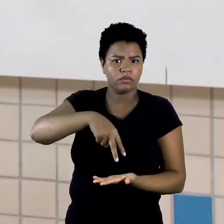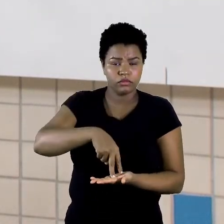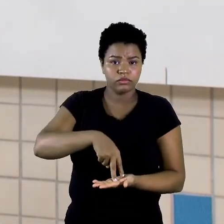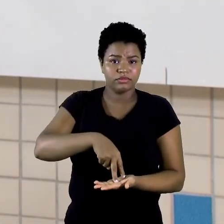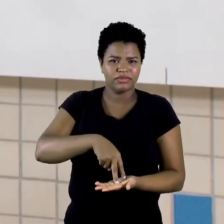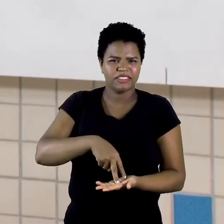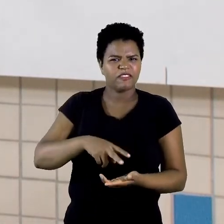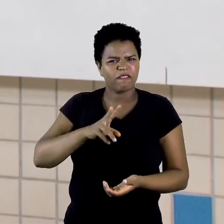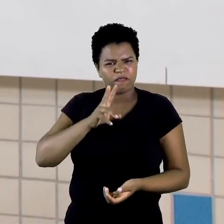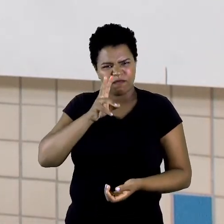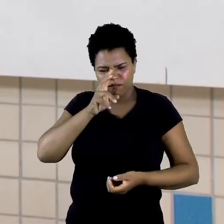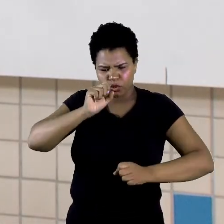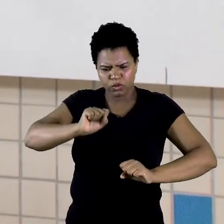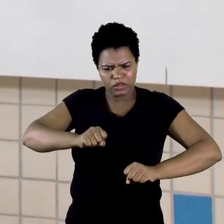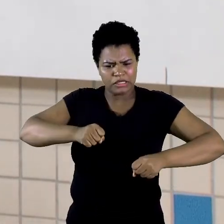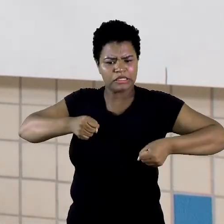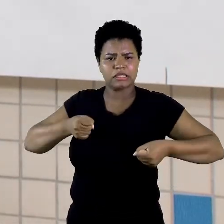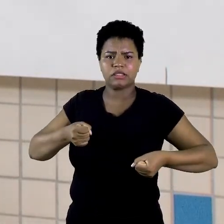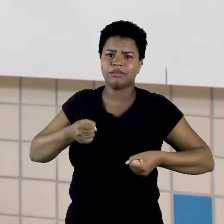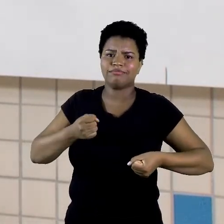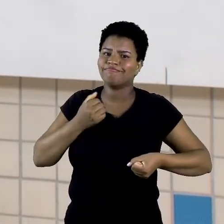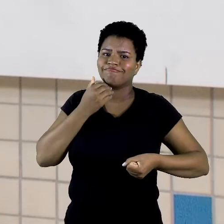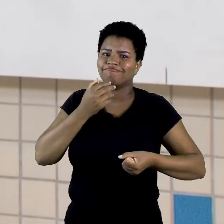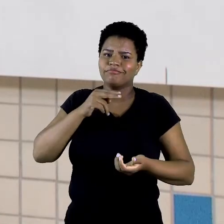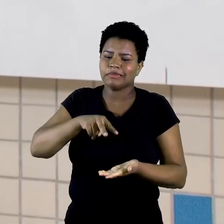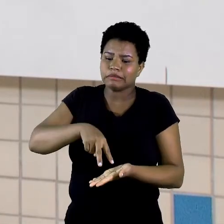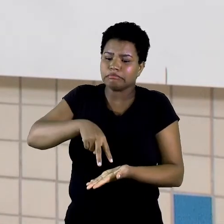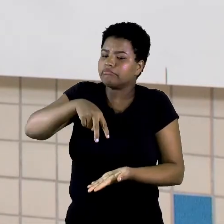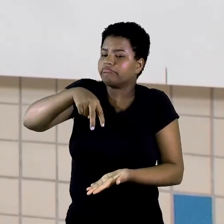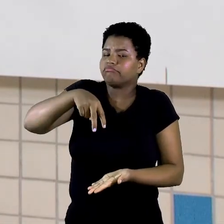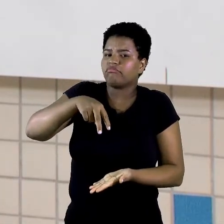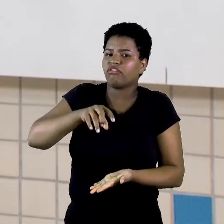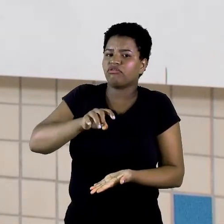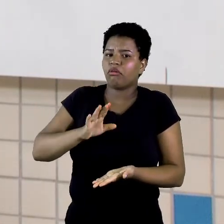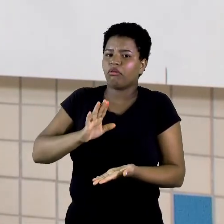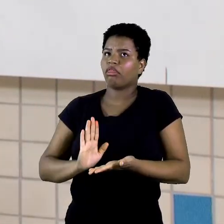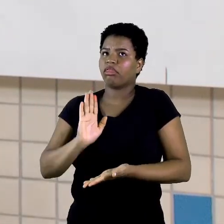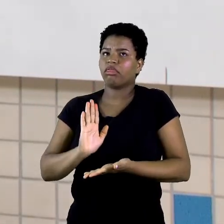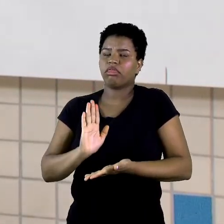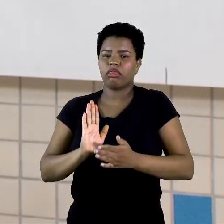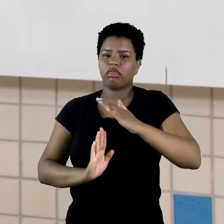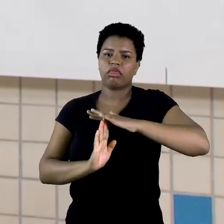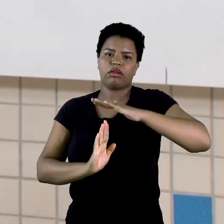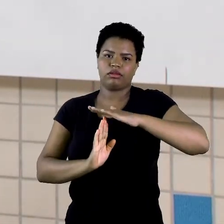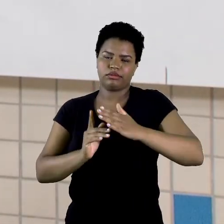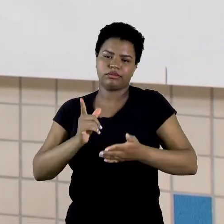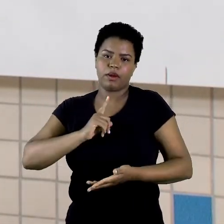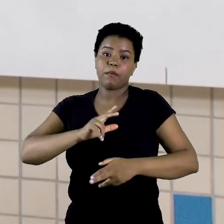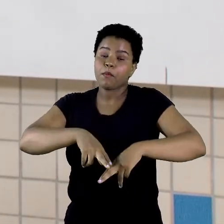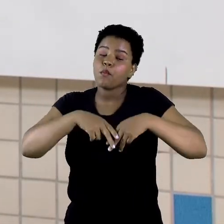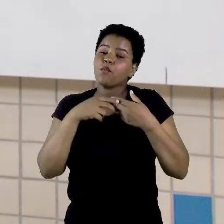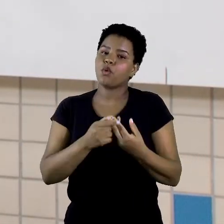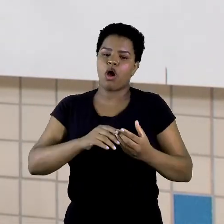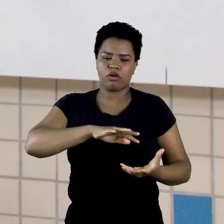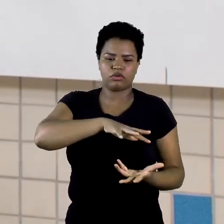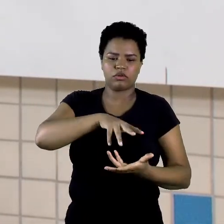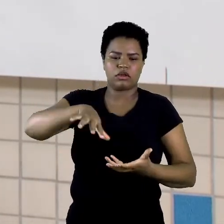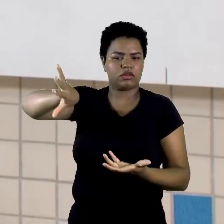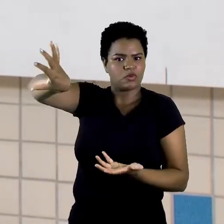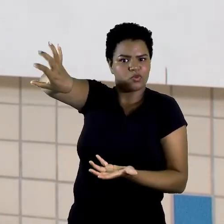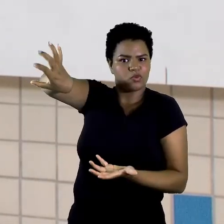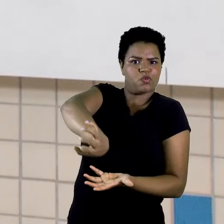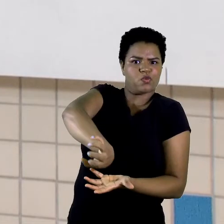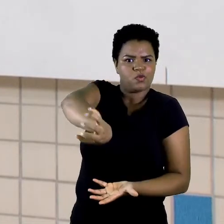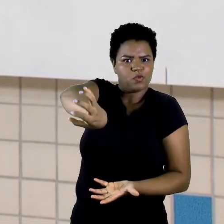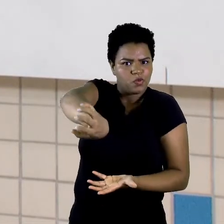esforce muito, não conseguirá passar de uma determinada altura, simplesmente porque a Terra puxa você constantemente para